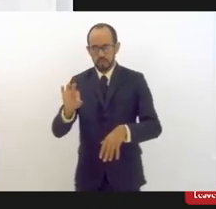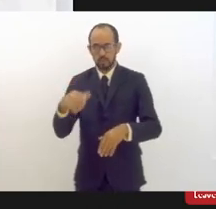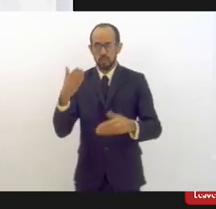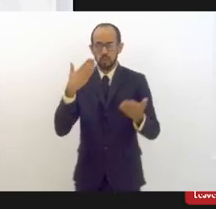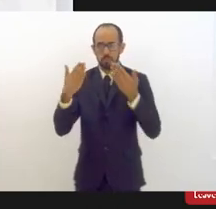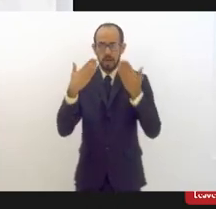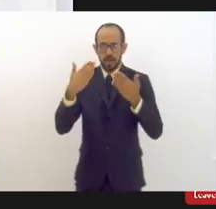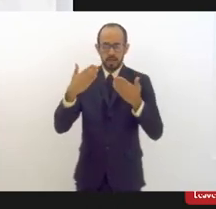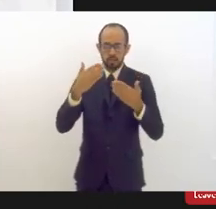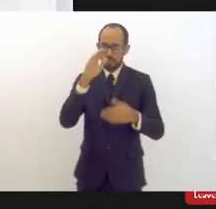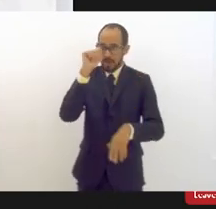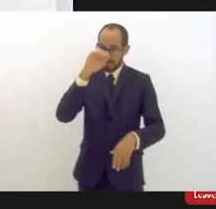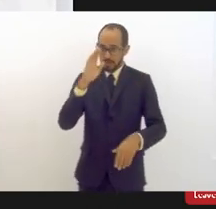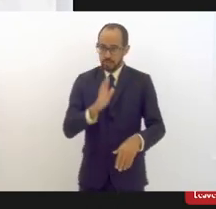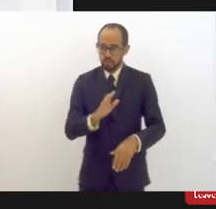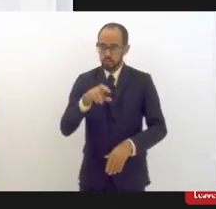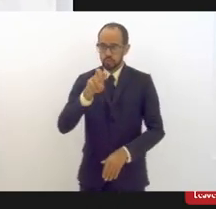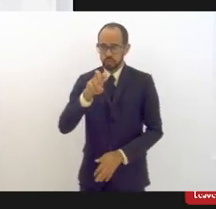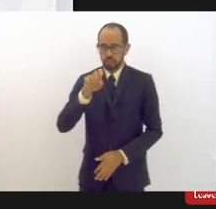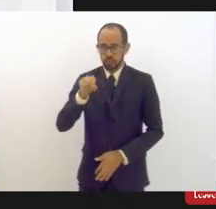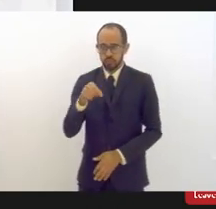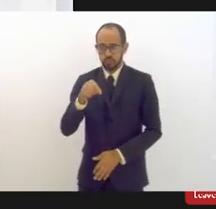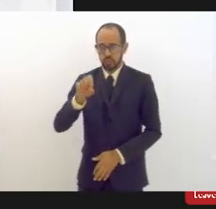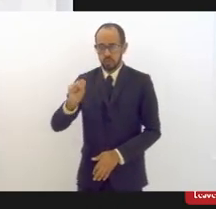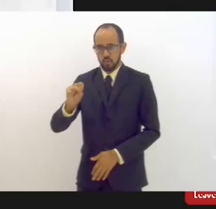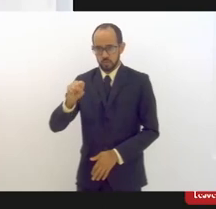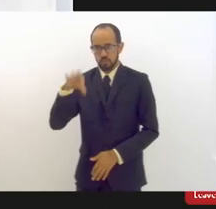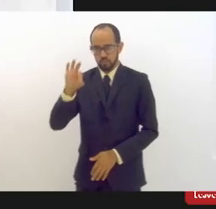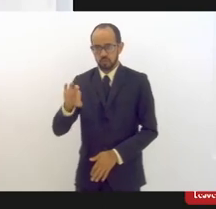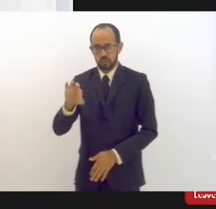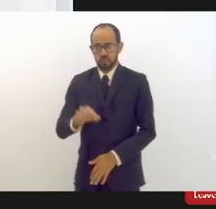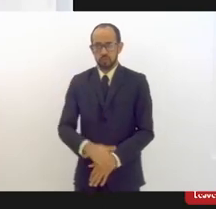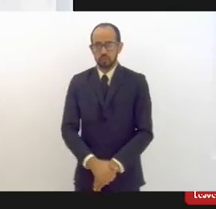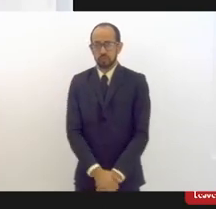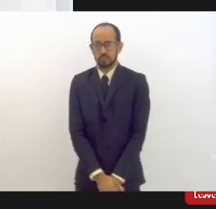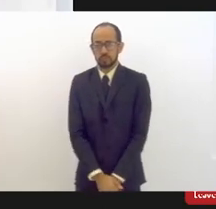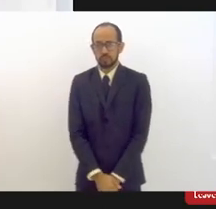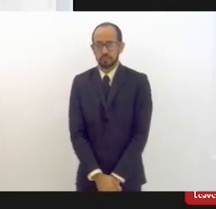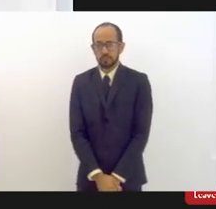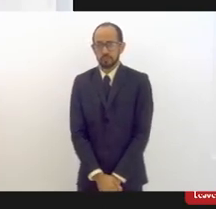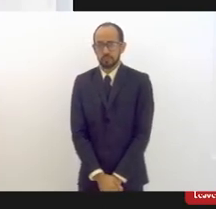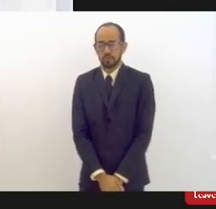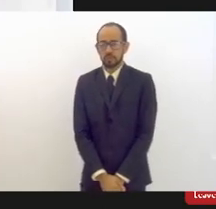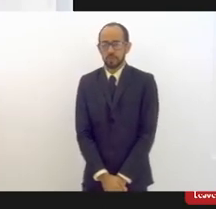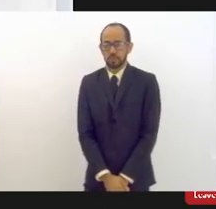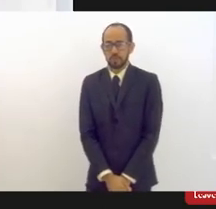Quando a gente faz comparativo com o Brasil, 5,8%, né, a nível